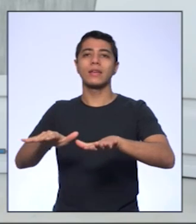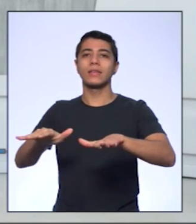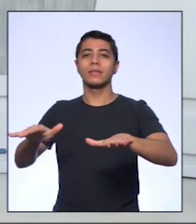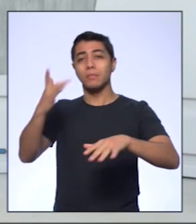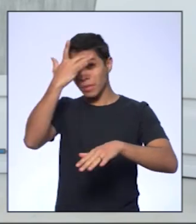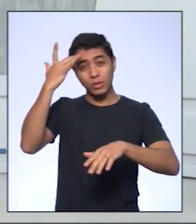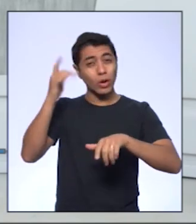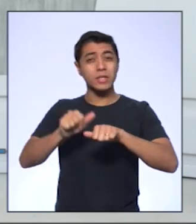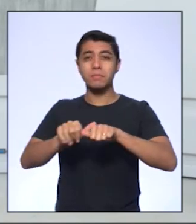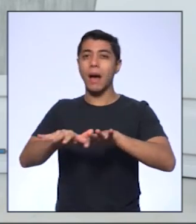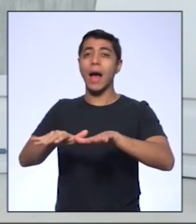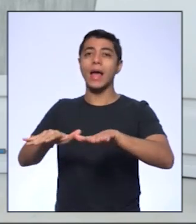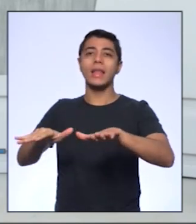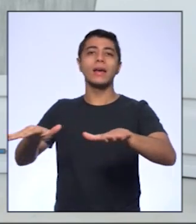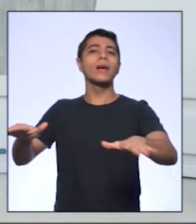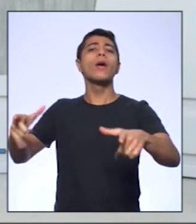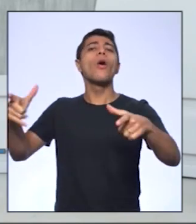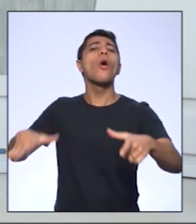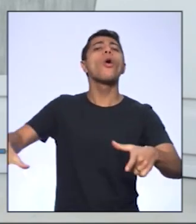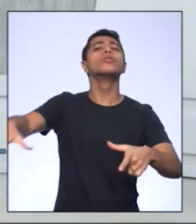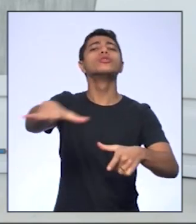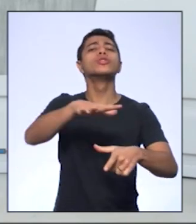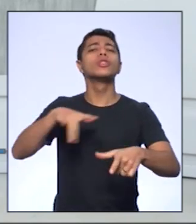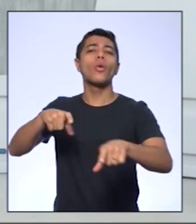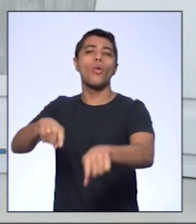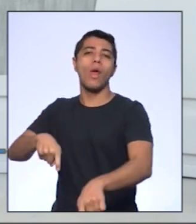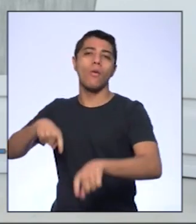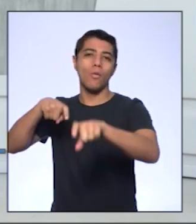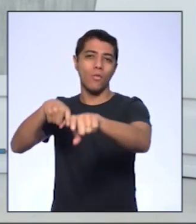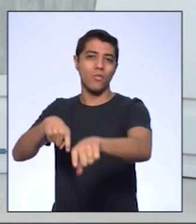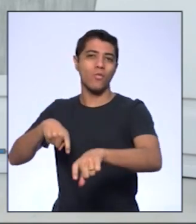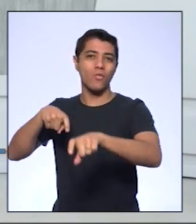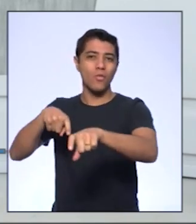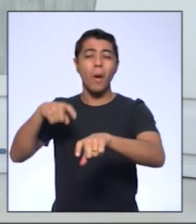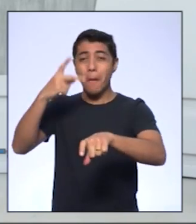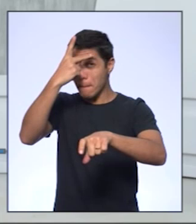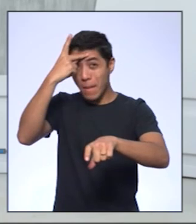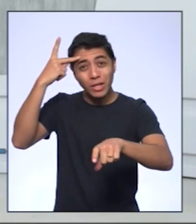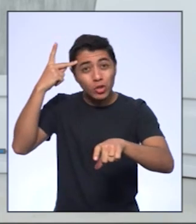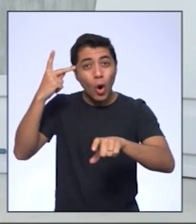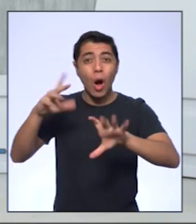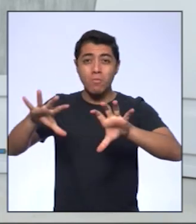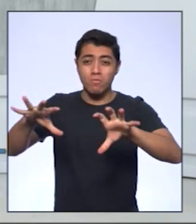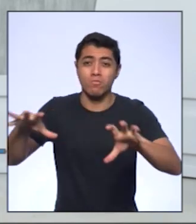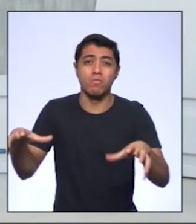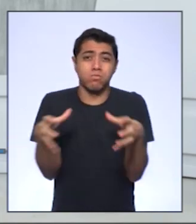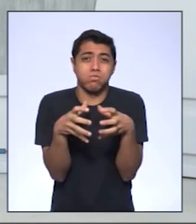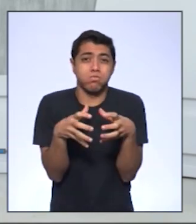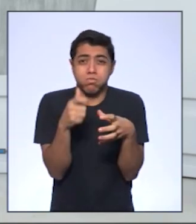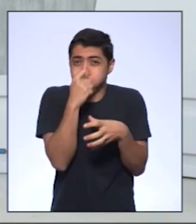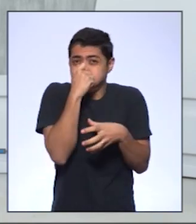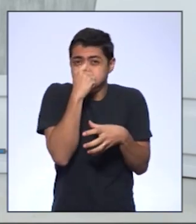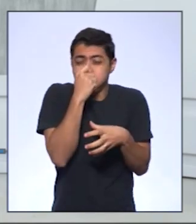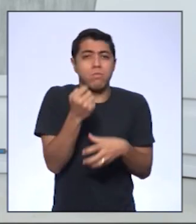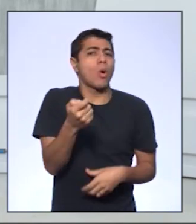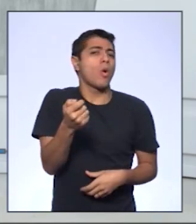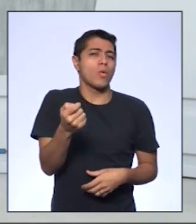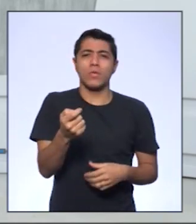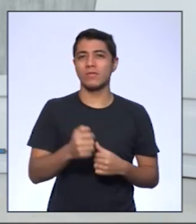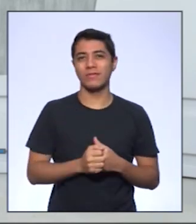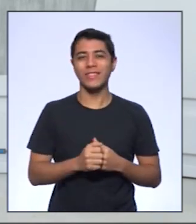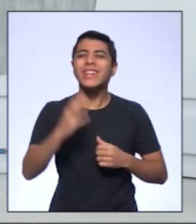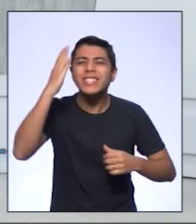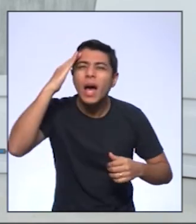de repente, você vai ver alguns centros urbanos com altíssima aglomeração. Né? Aglomeração, sabe aquilo que a gente não tá tendo? Aquilo que dá saudade,